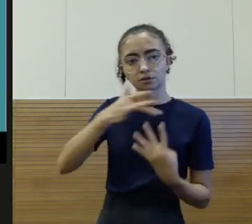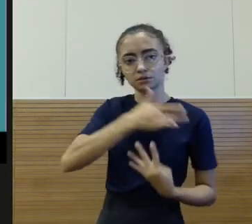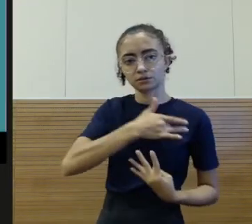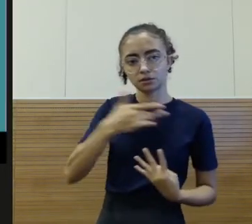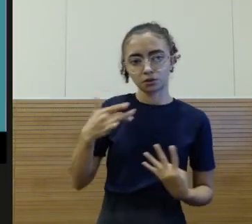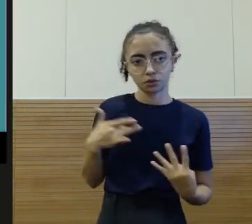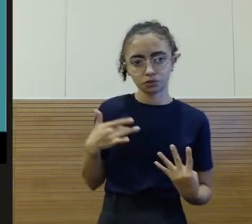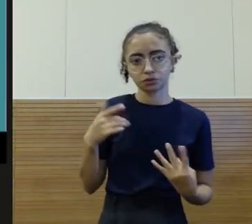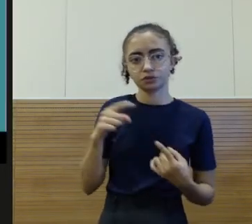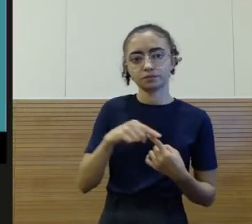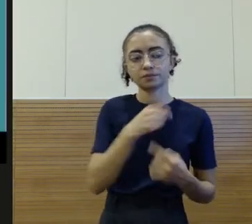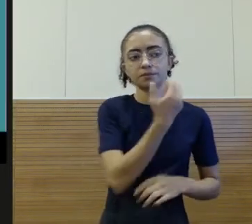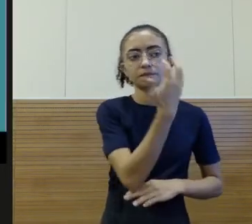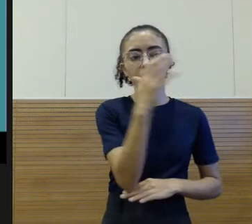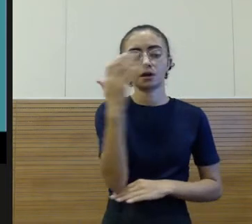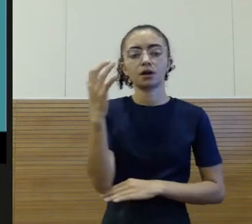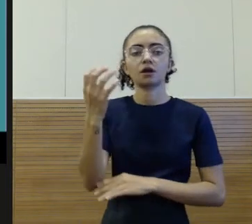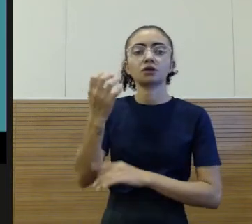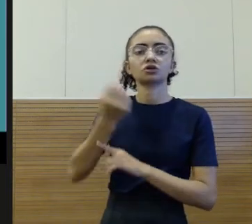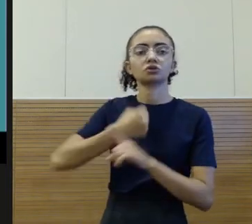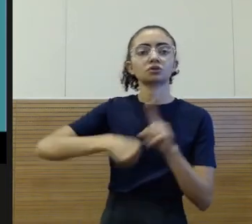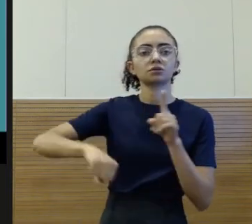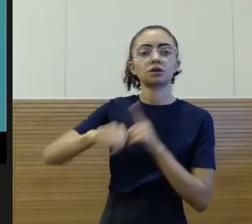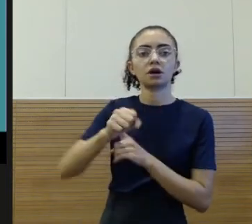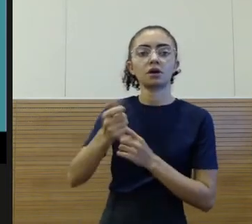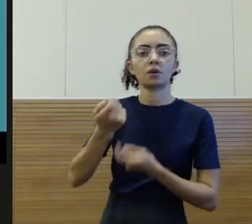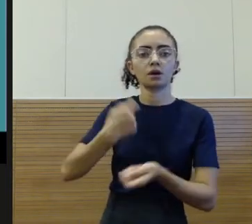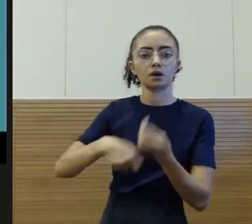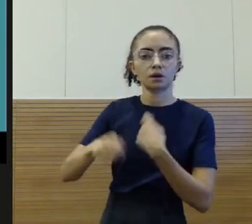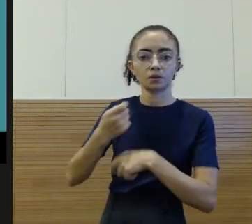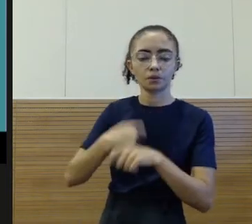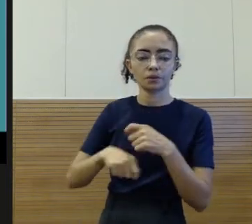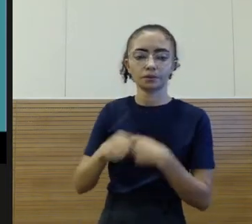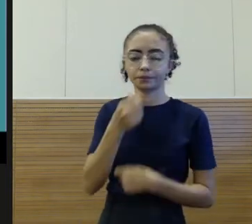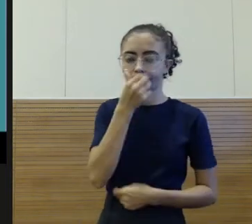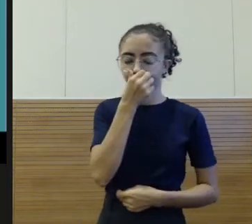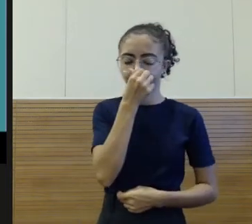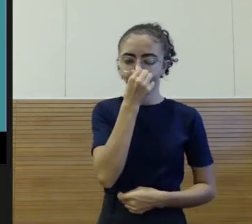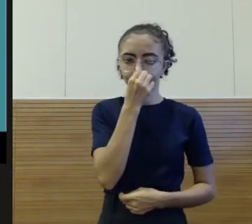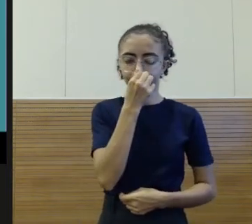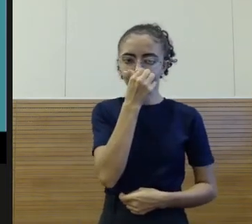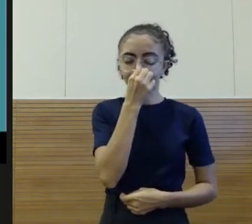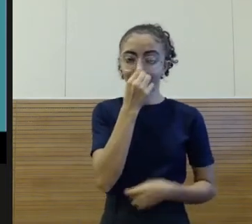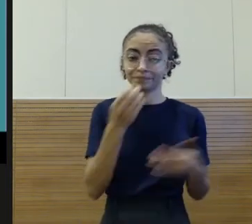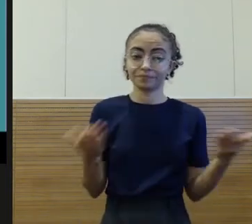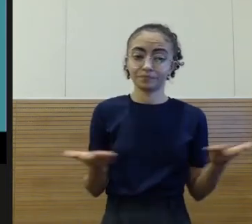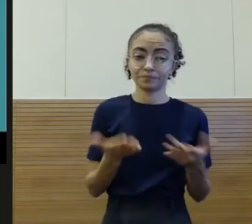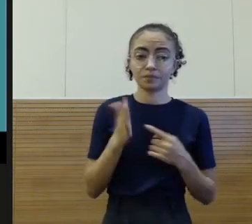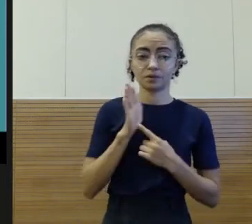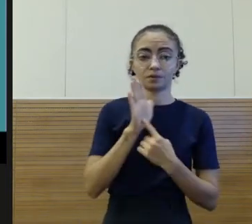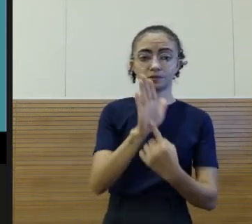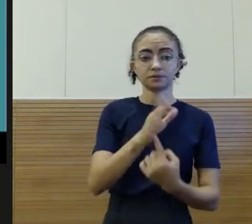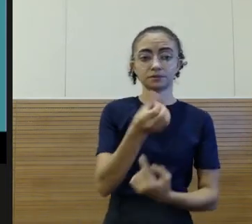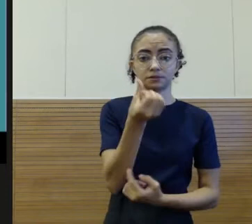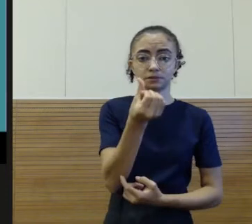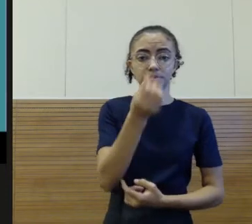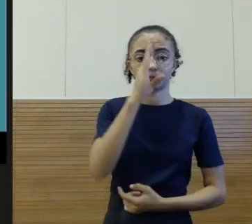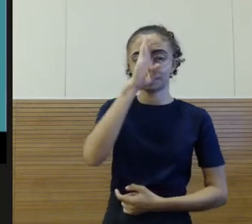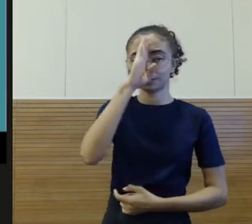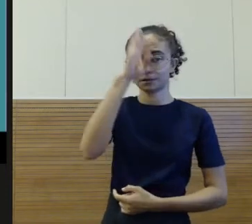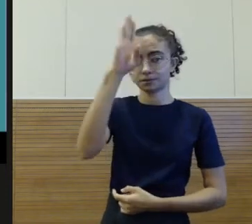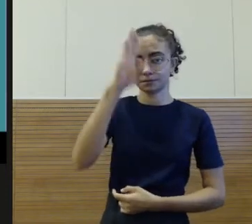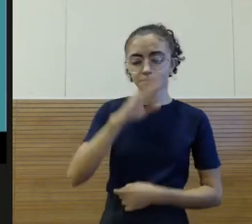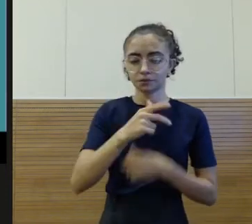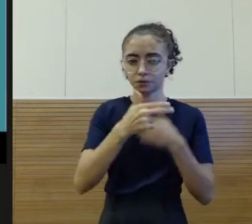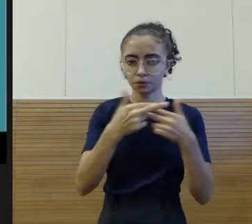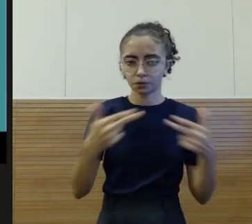ambiente, social e econômico. Então, a seguir, eu vou apresentar as seis coisas principais que eu